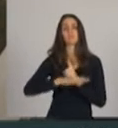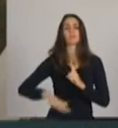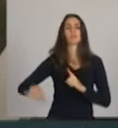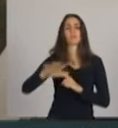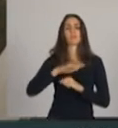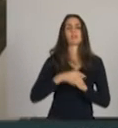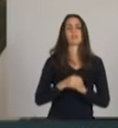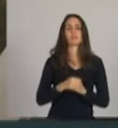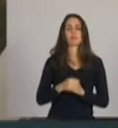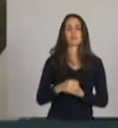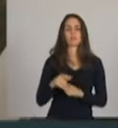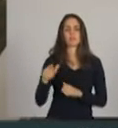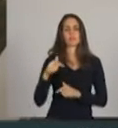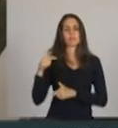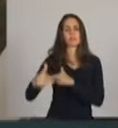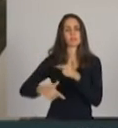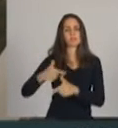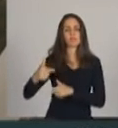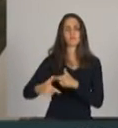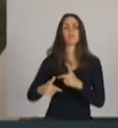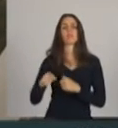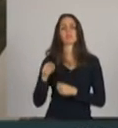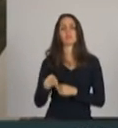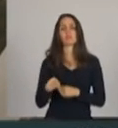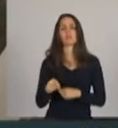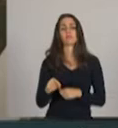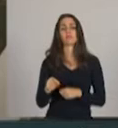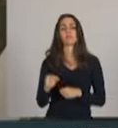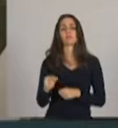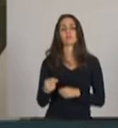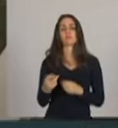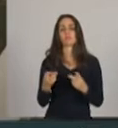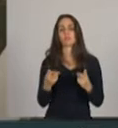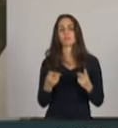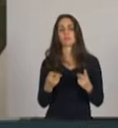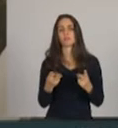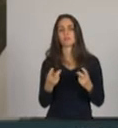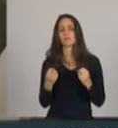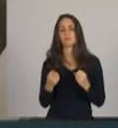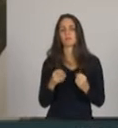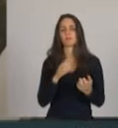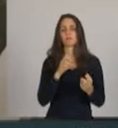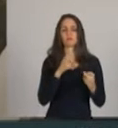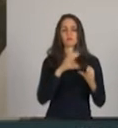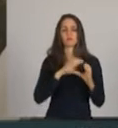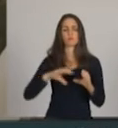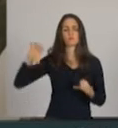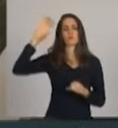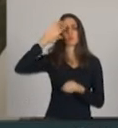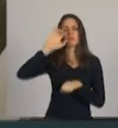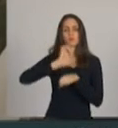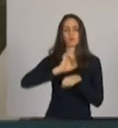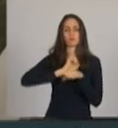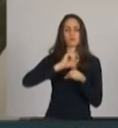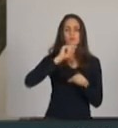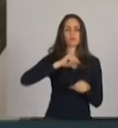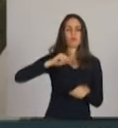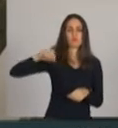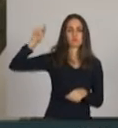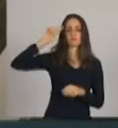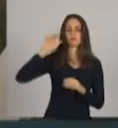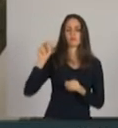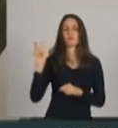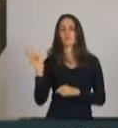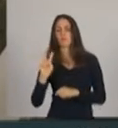estes trabalhadores que nós vemos em todos os 4 cantos do estado do Espírito Santo, Vitória,